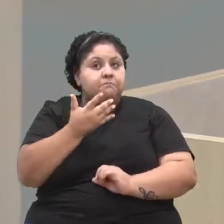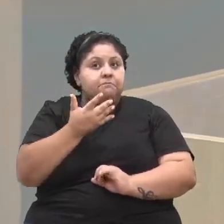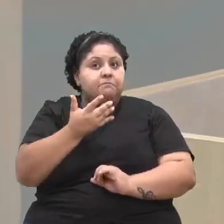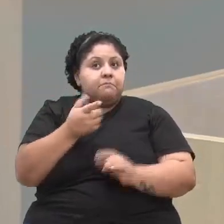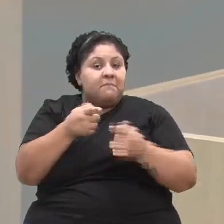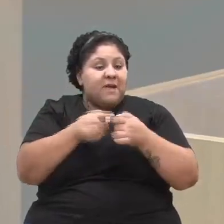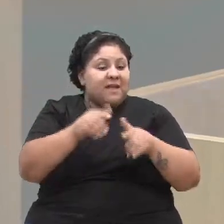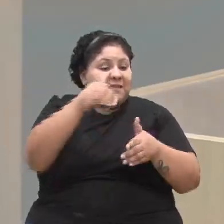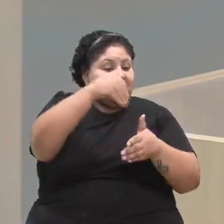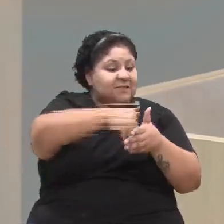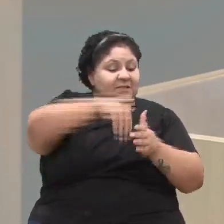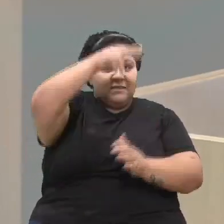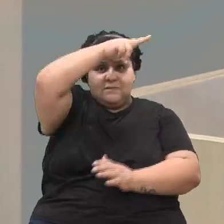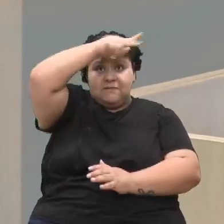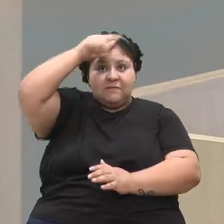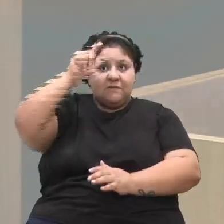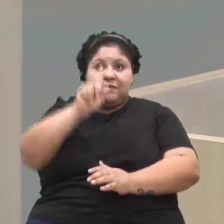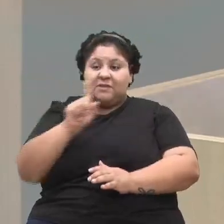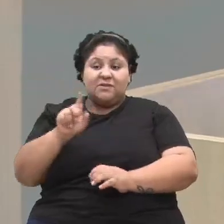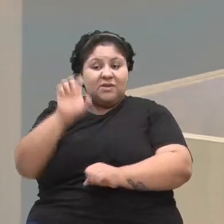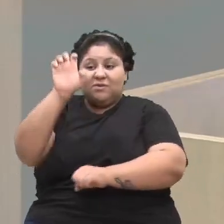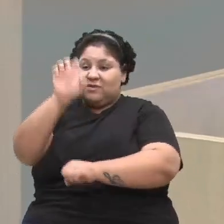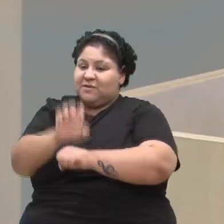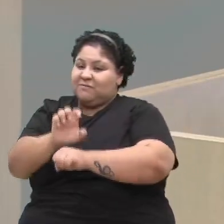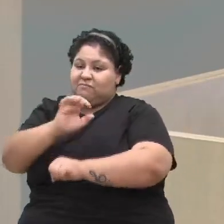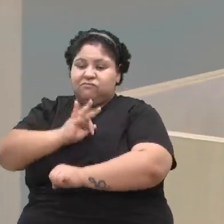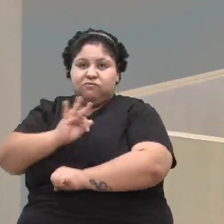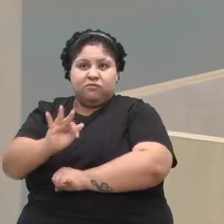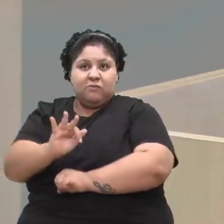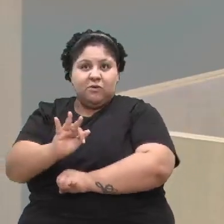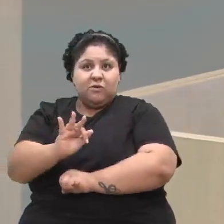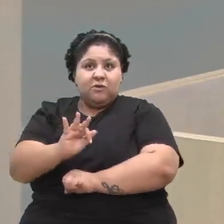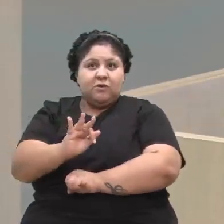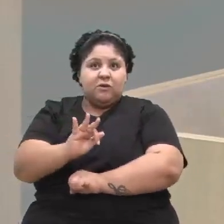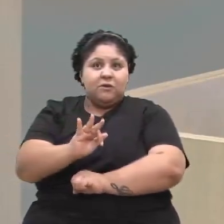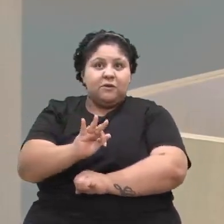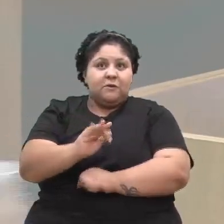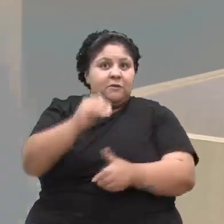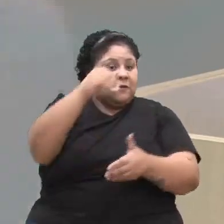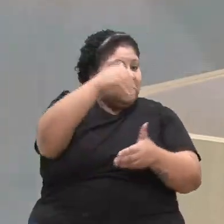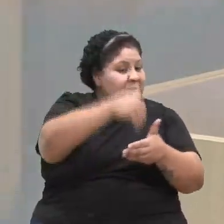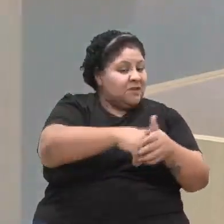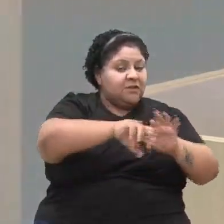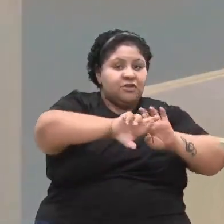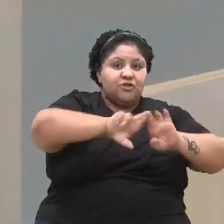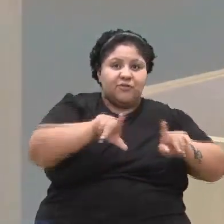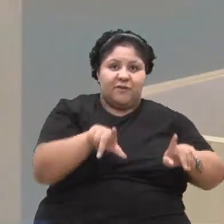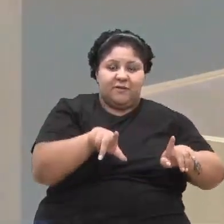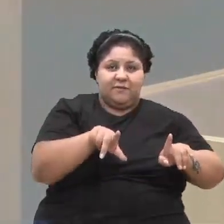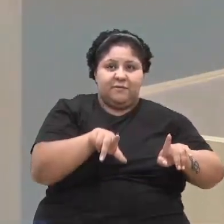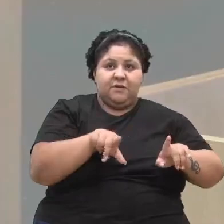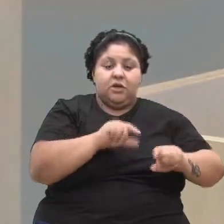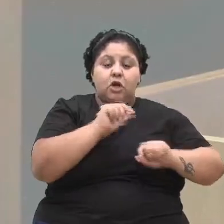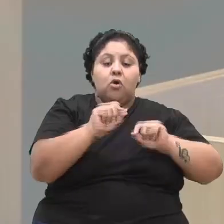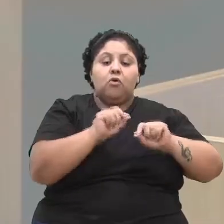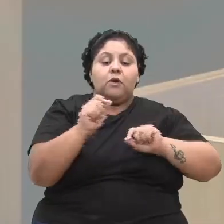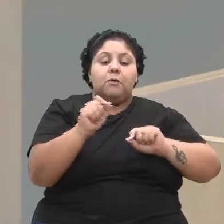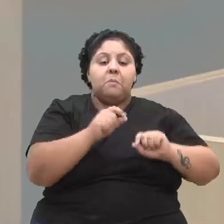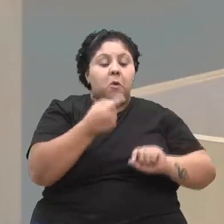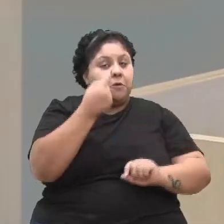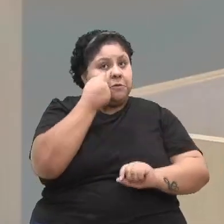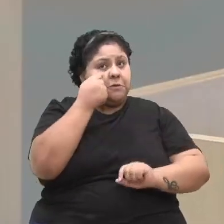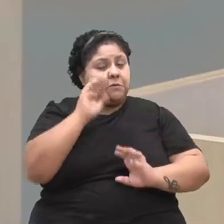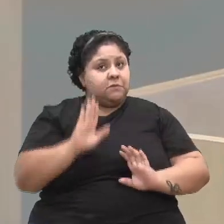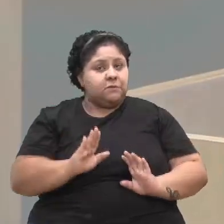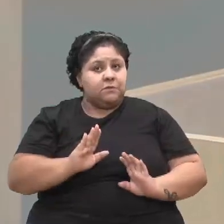eleições municipais não são eleições estaduais ou federais, são eleições totalmente diferenciadas. E o que se pode ver